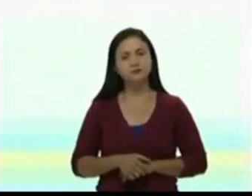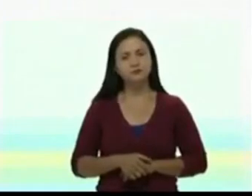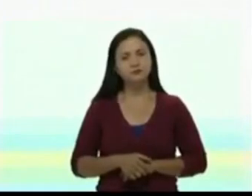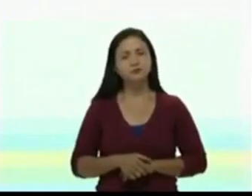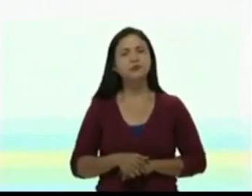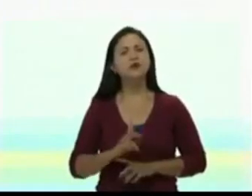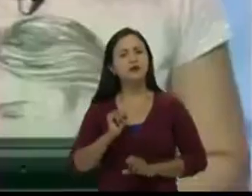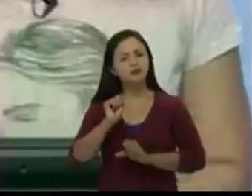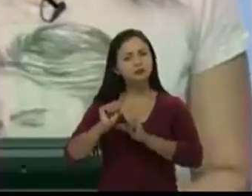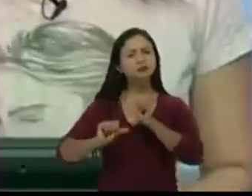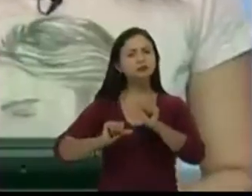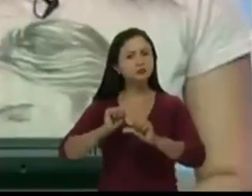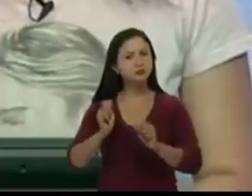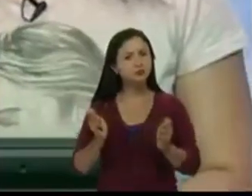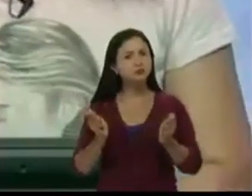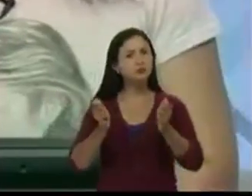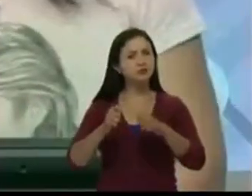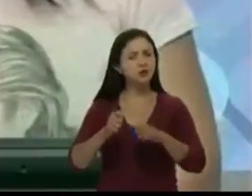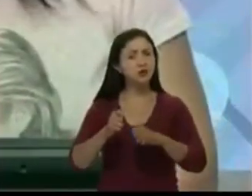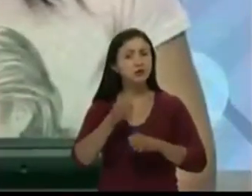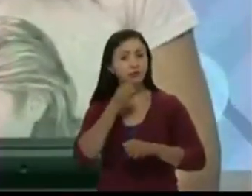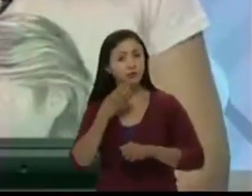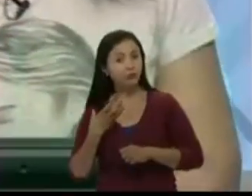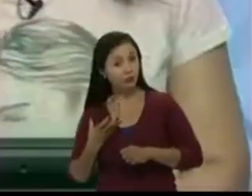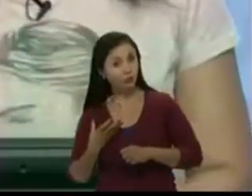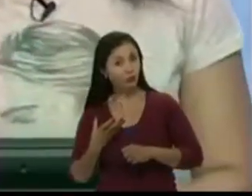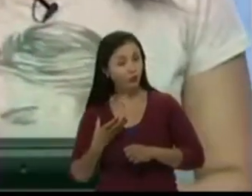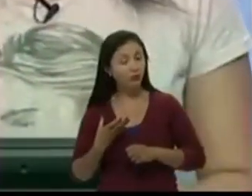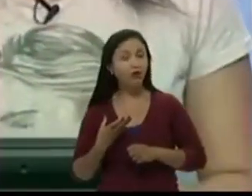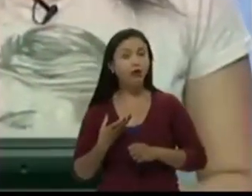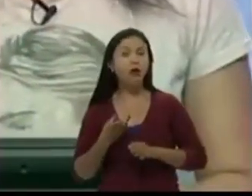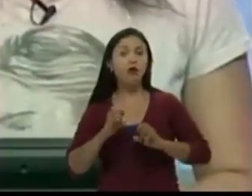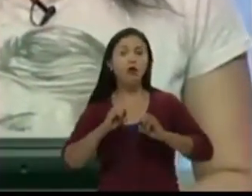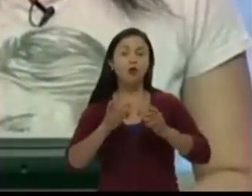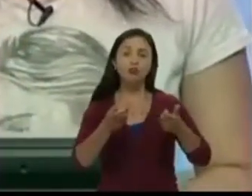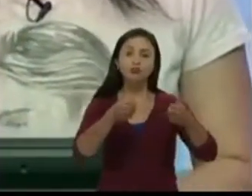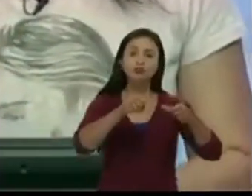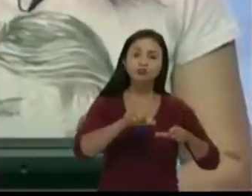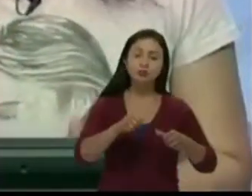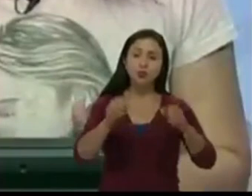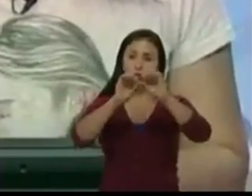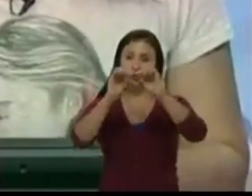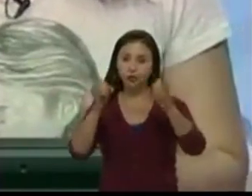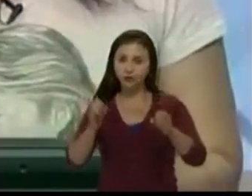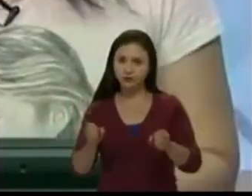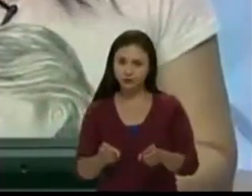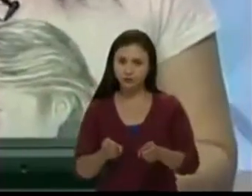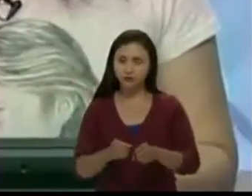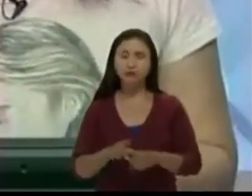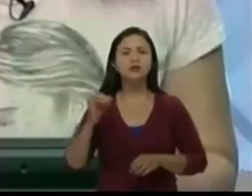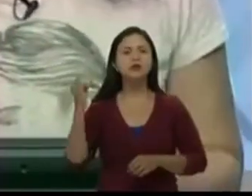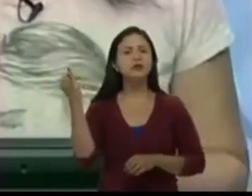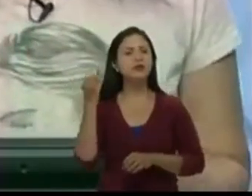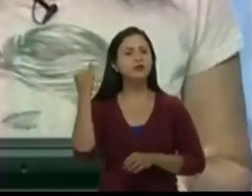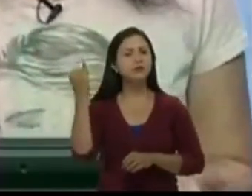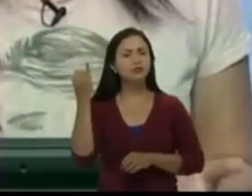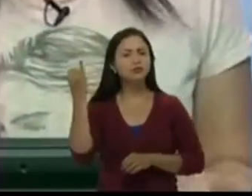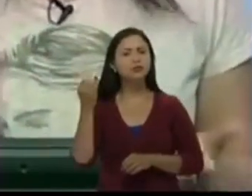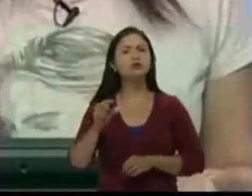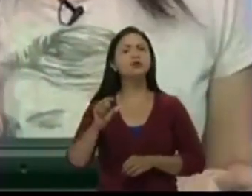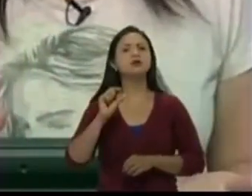As mutações elas podem ser benéficas, neutras ou prejudiciais ao organismo. Elas são importantíssimas para